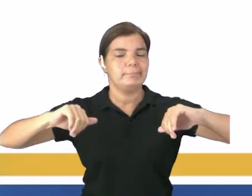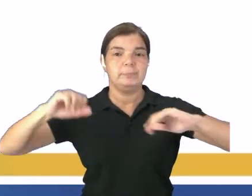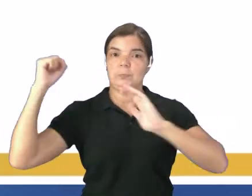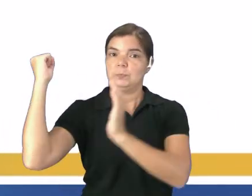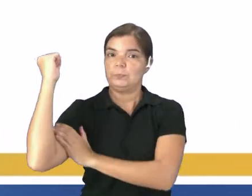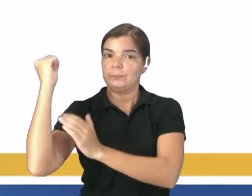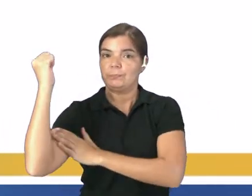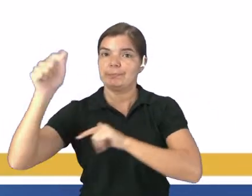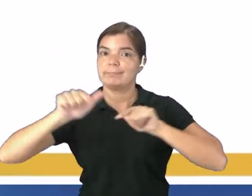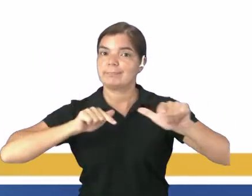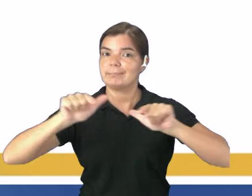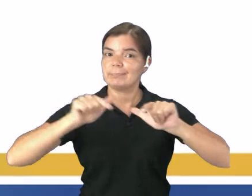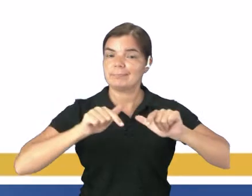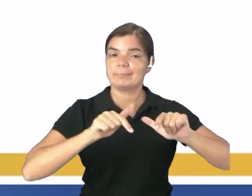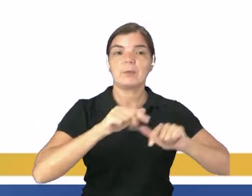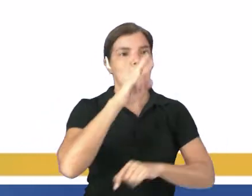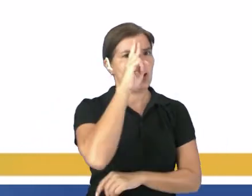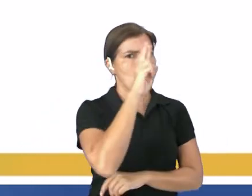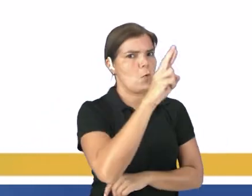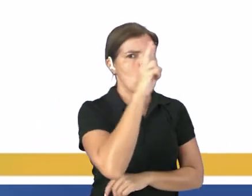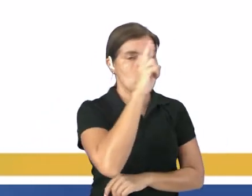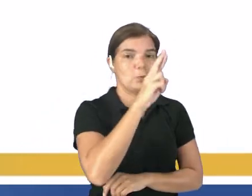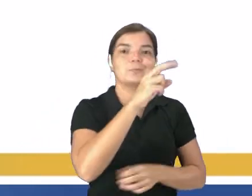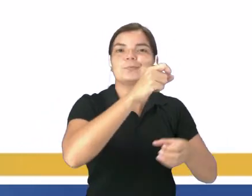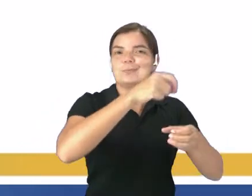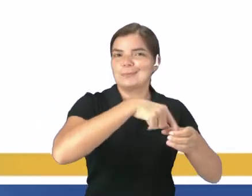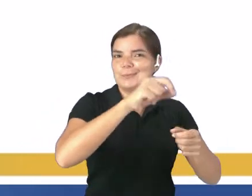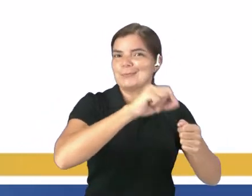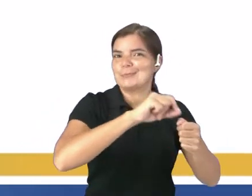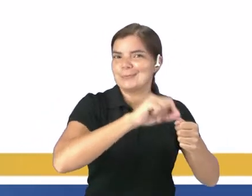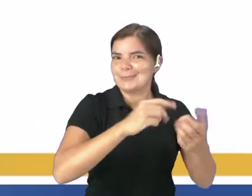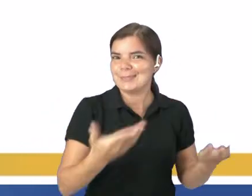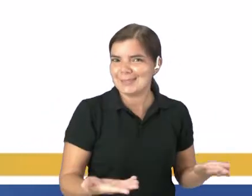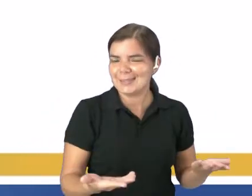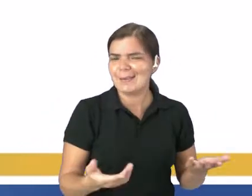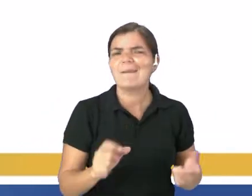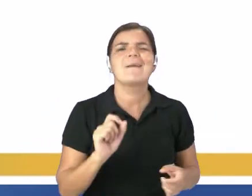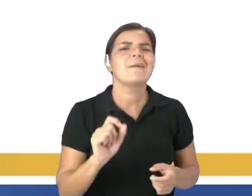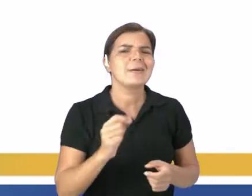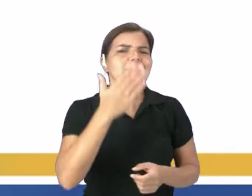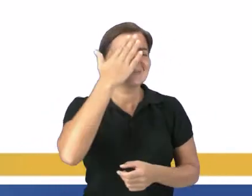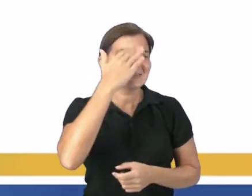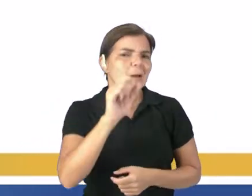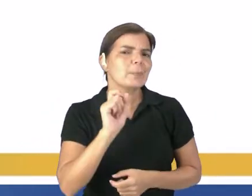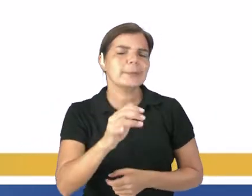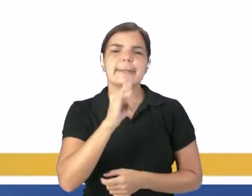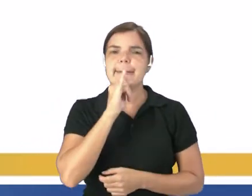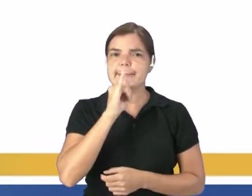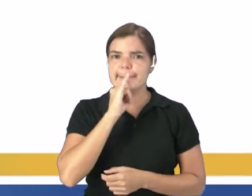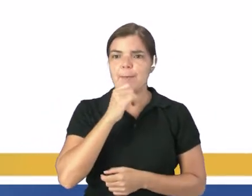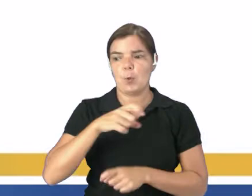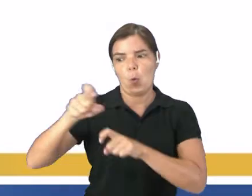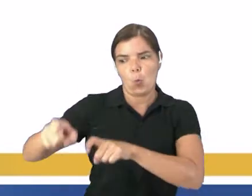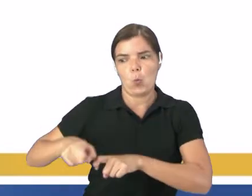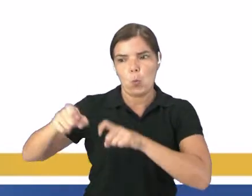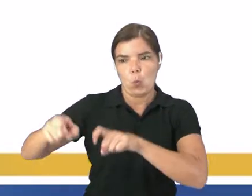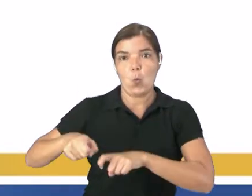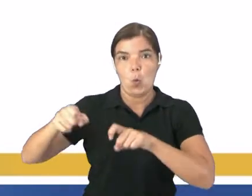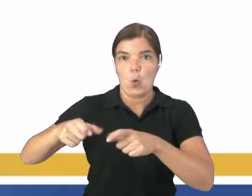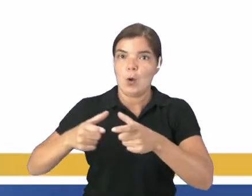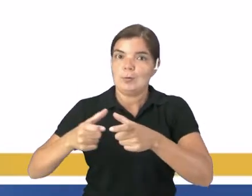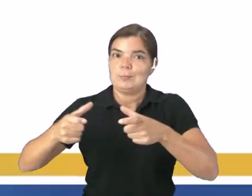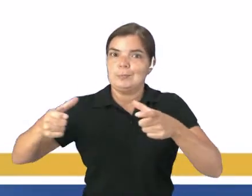de trabalho e os donos dos meios de produção. O que é isso? Sabe esse fazendeiro que tem uma plantação